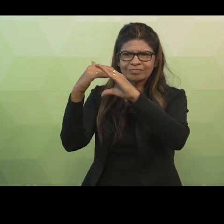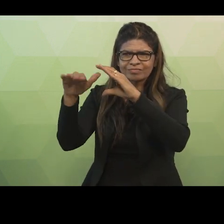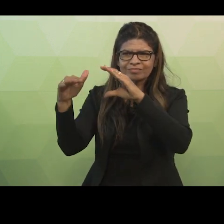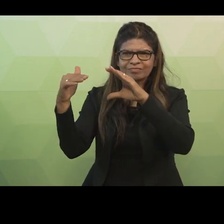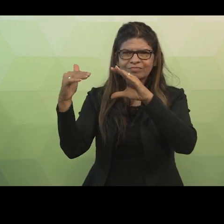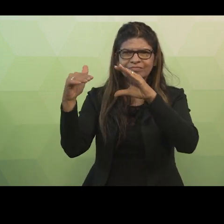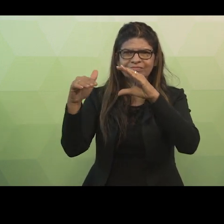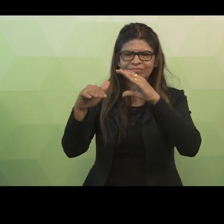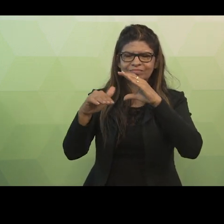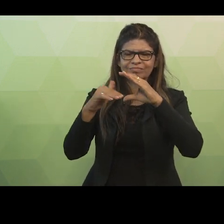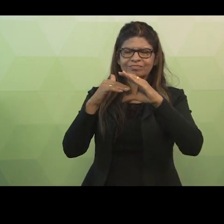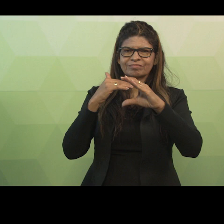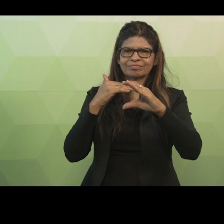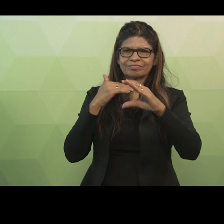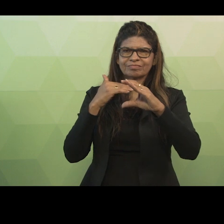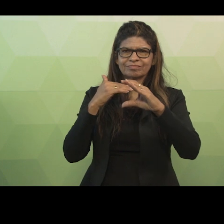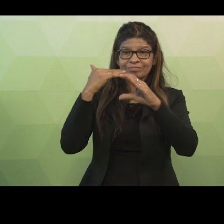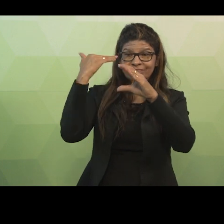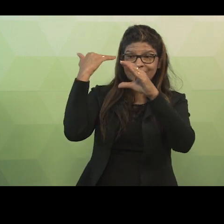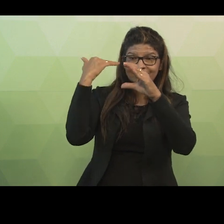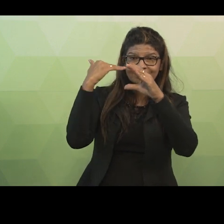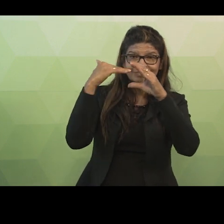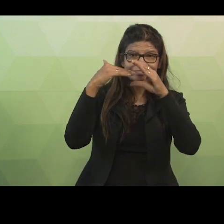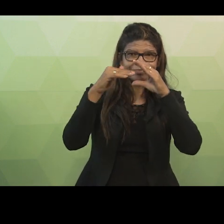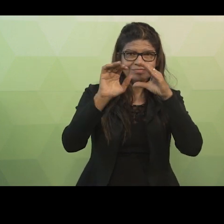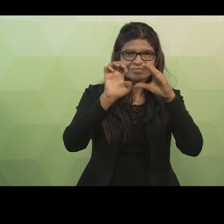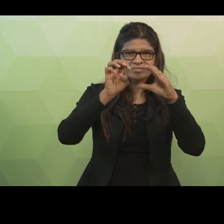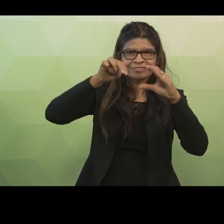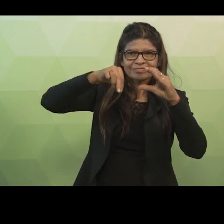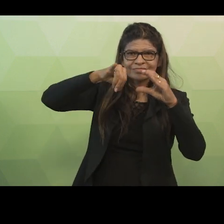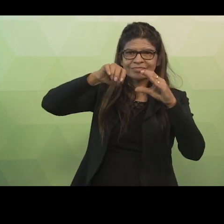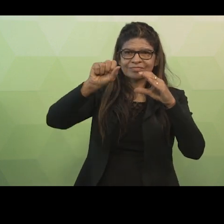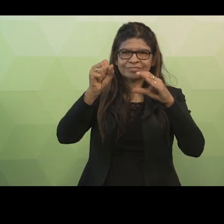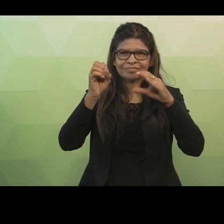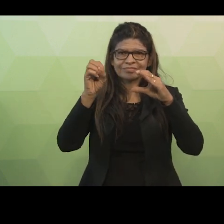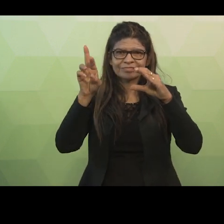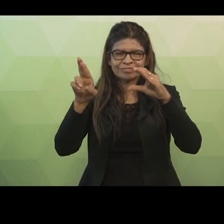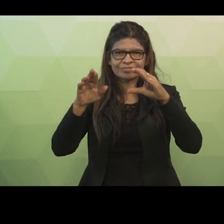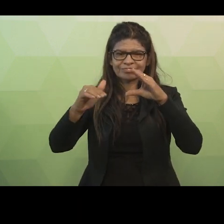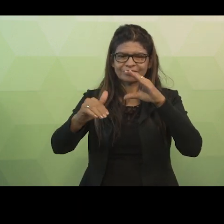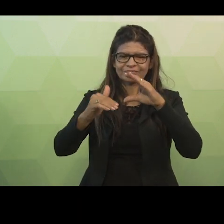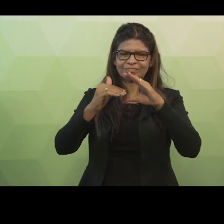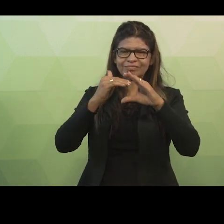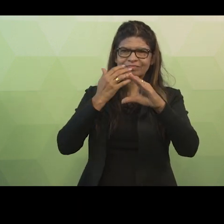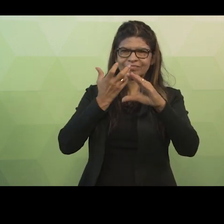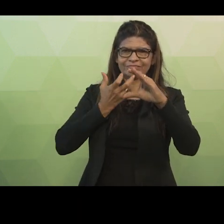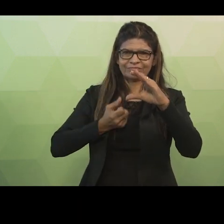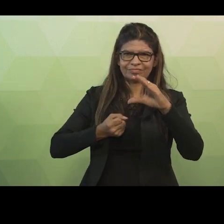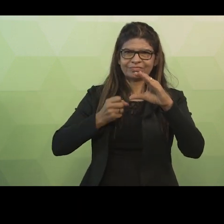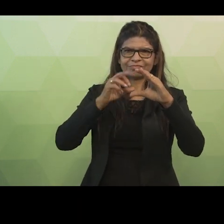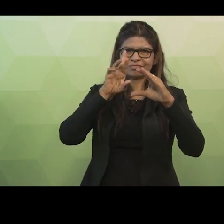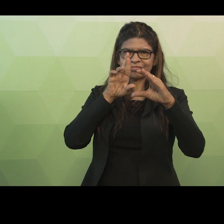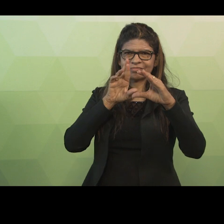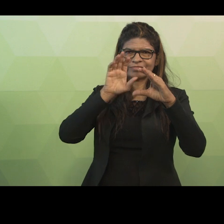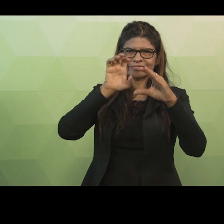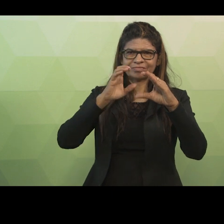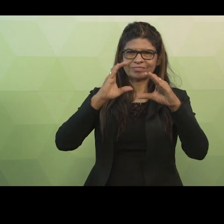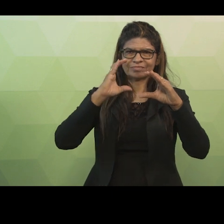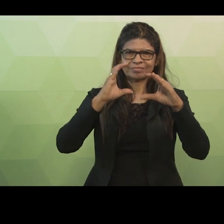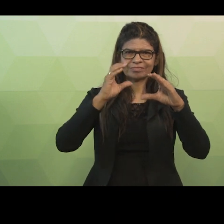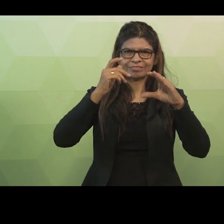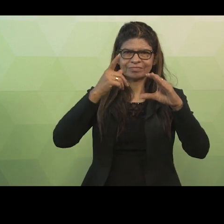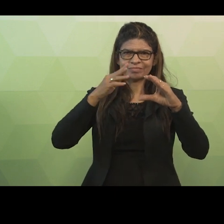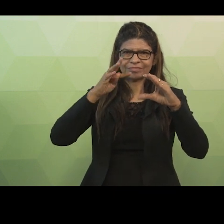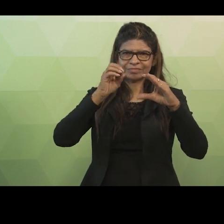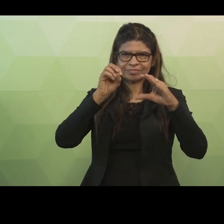de emissor e o objeto para o qual a mensagem foi enviada é chamado de receptor. Observando o